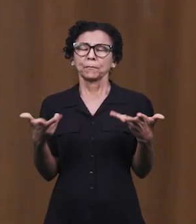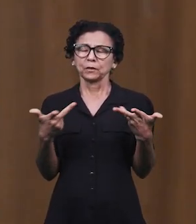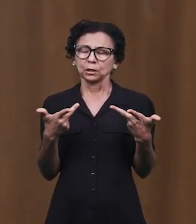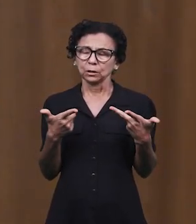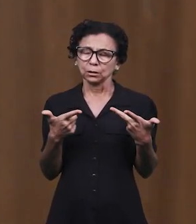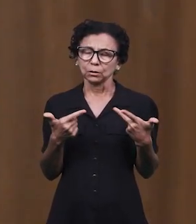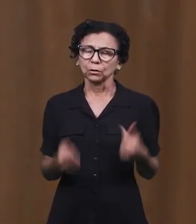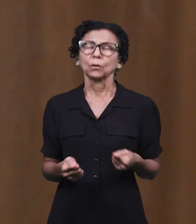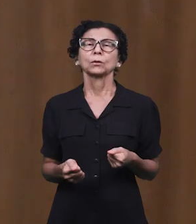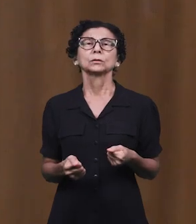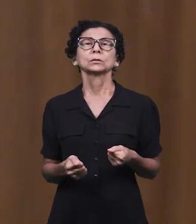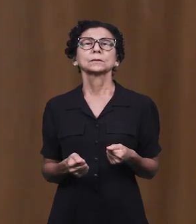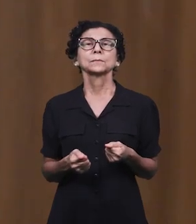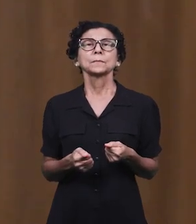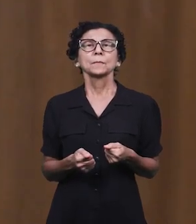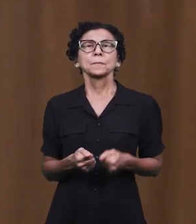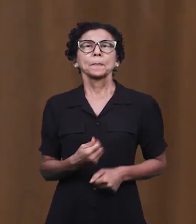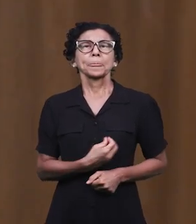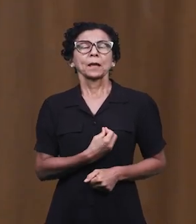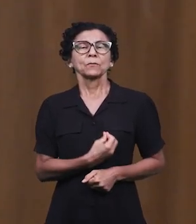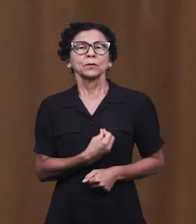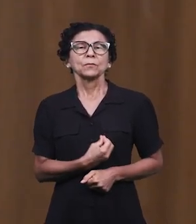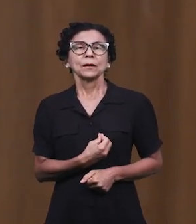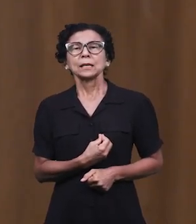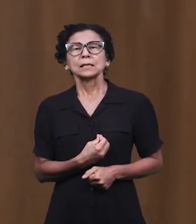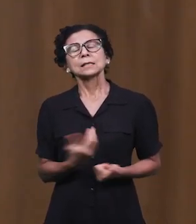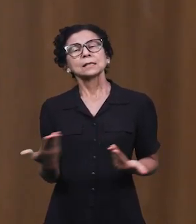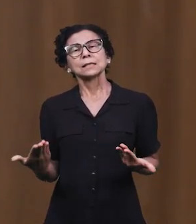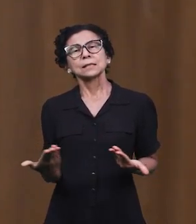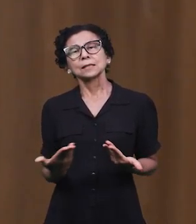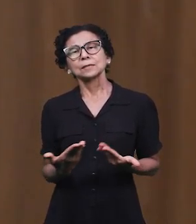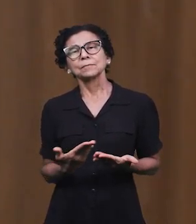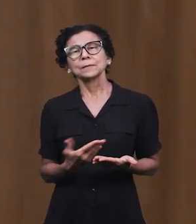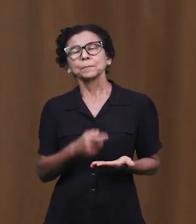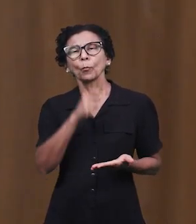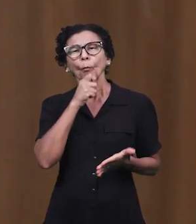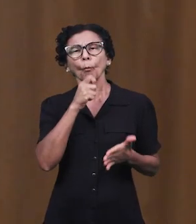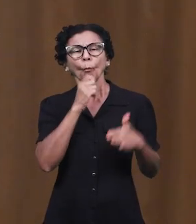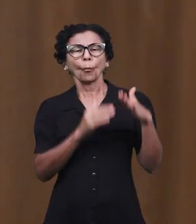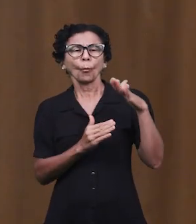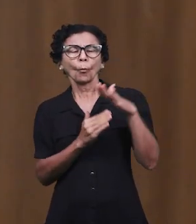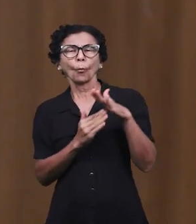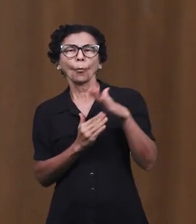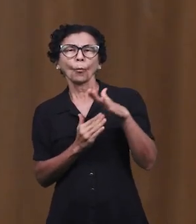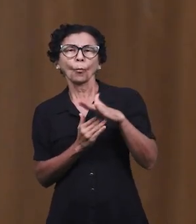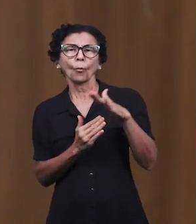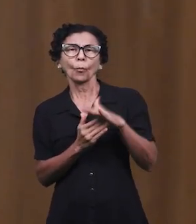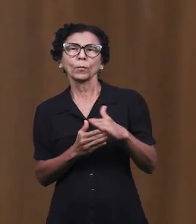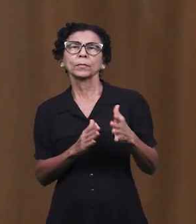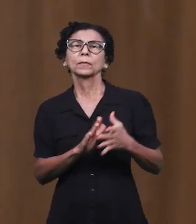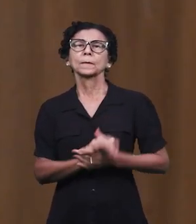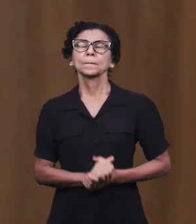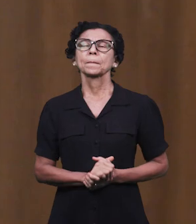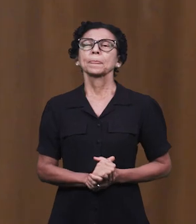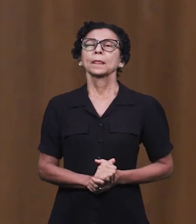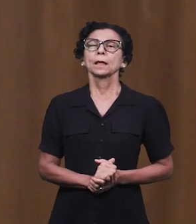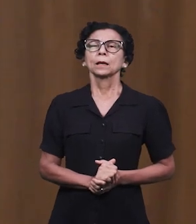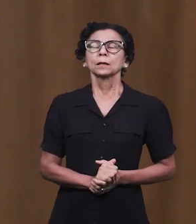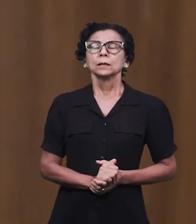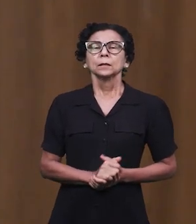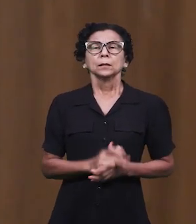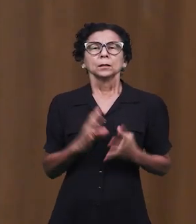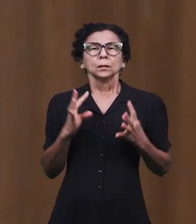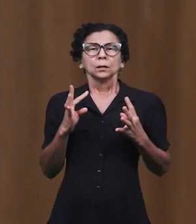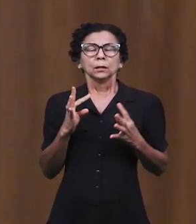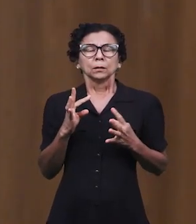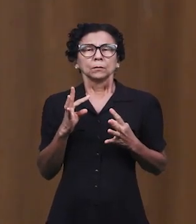possa viver sem limitação, sabe? Naquilo que depende de você. Então, assim, faça tudo com excelência, naquilo que você pode